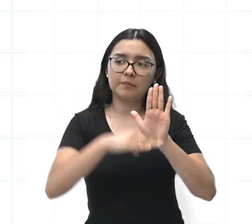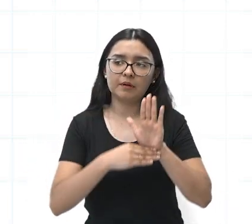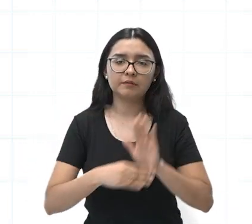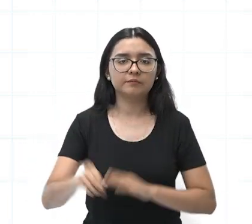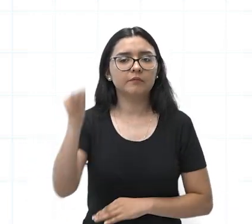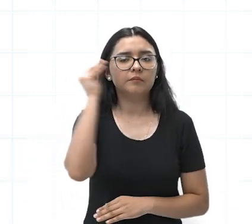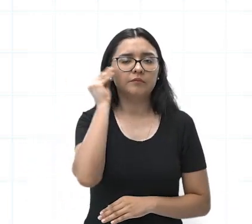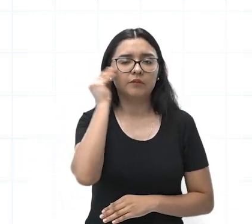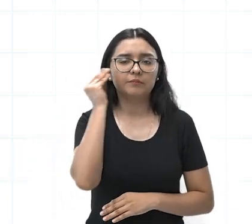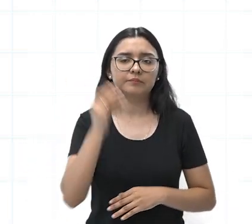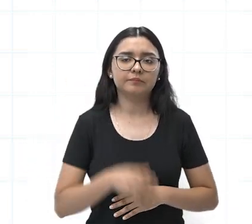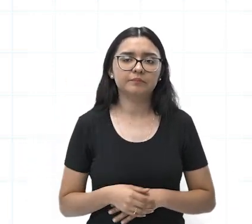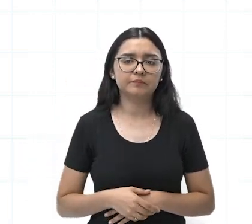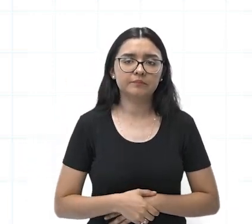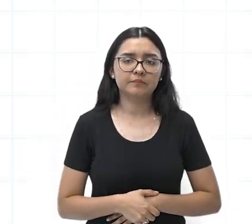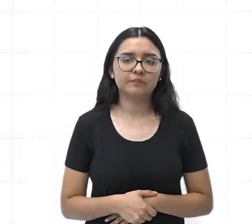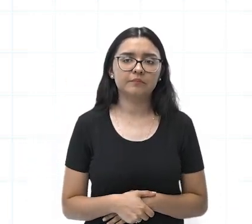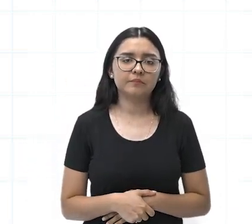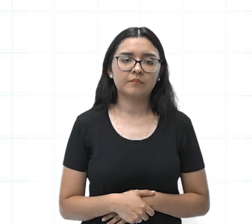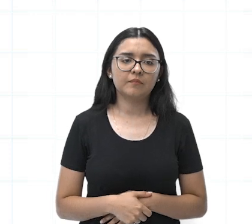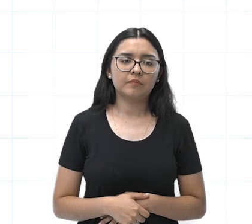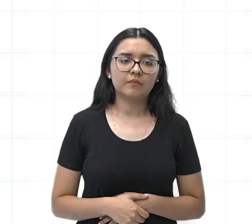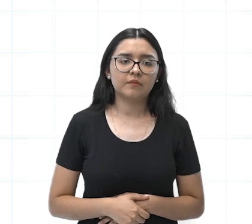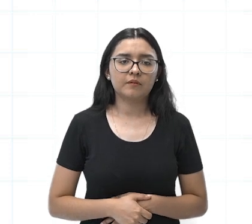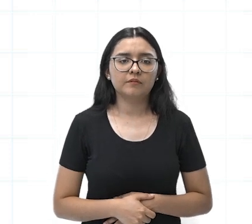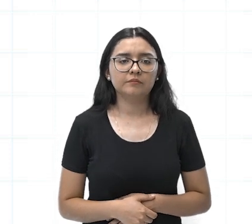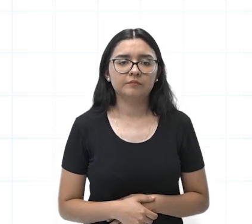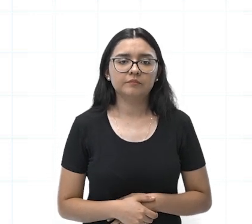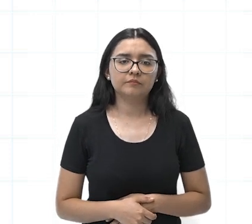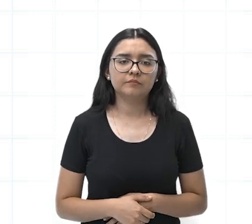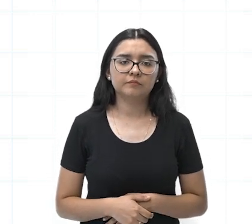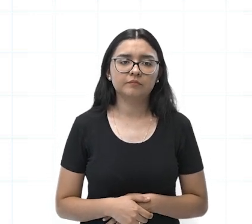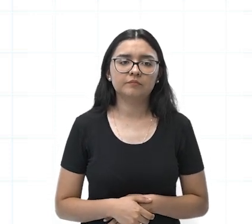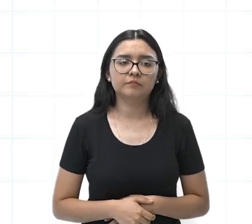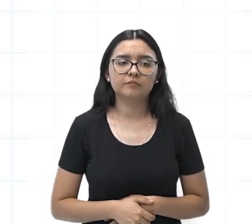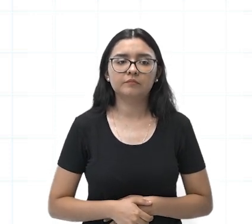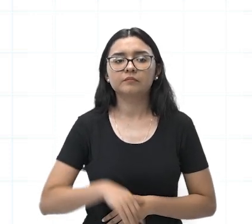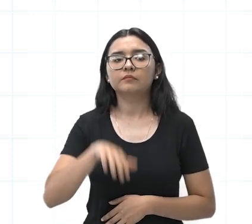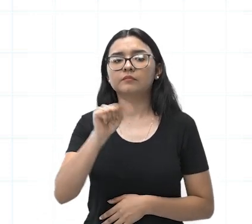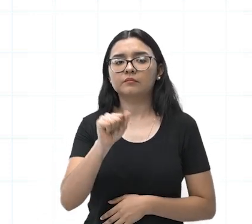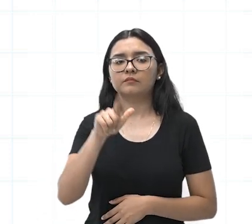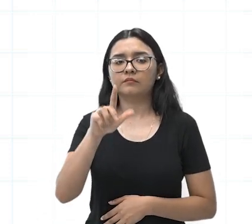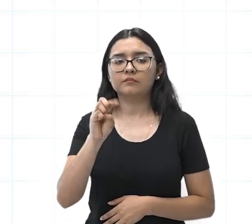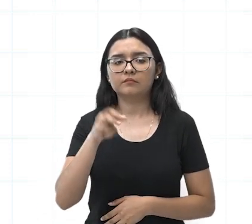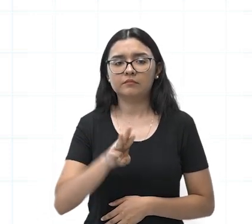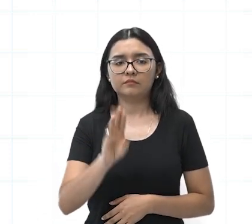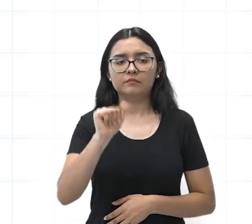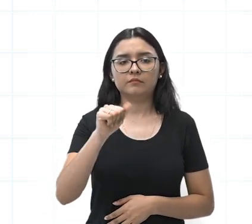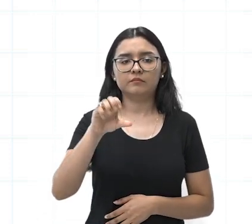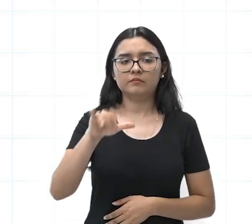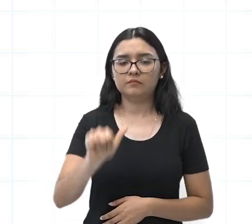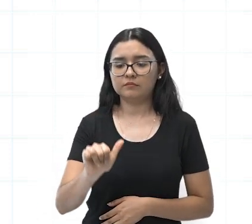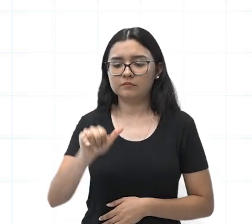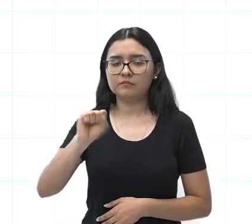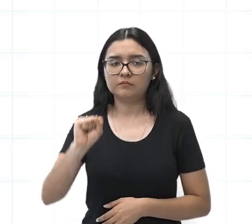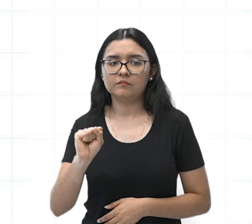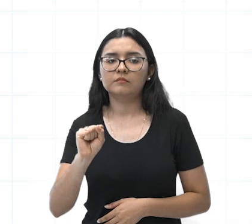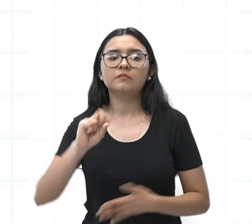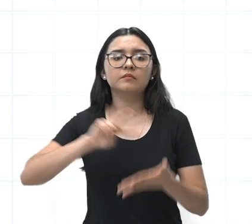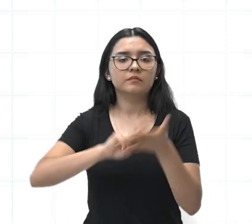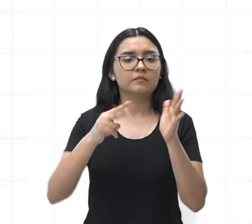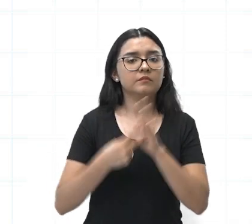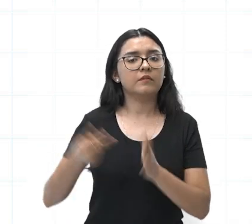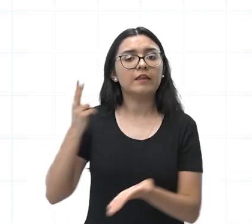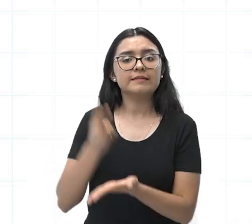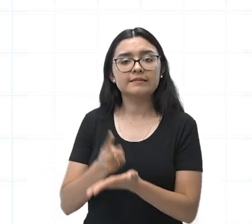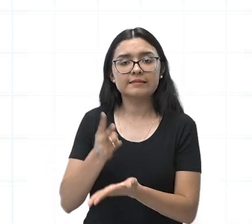Vamos dar uma olhadinha? Olha só a minha lista de advérbios. Always significa sempre. Anotem aí se vocês